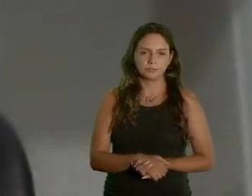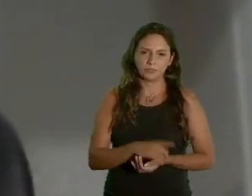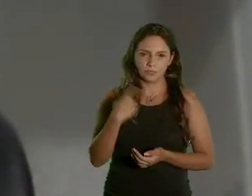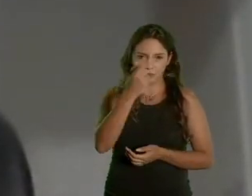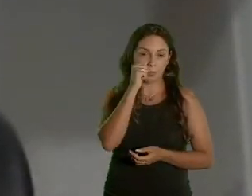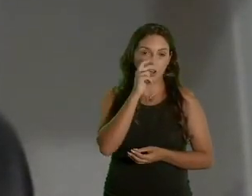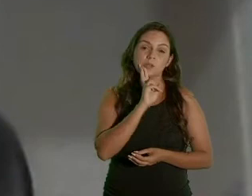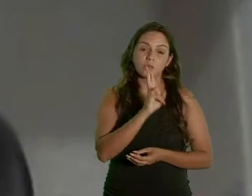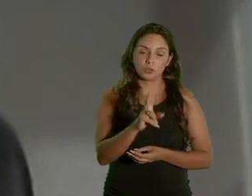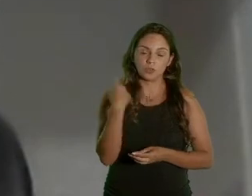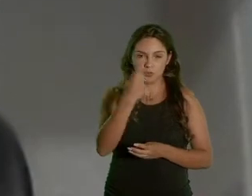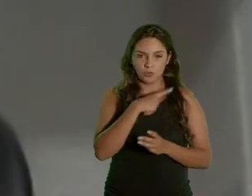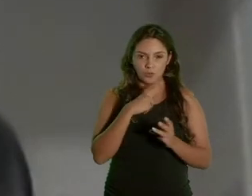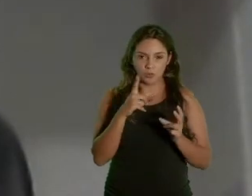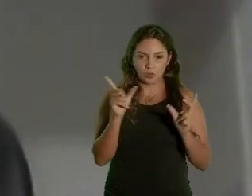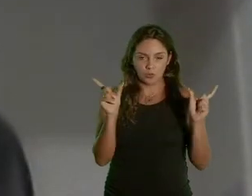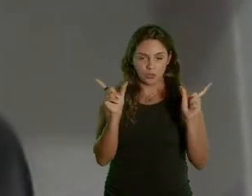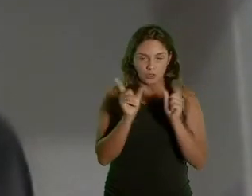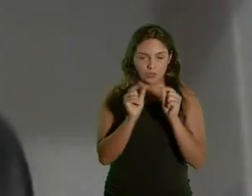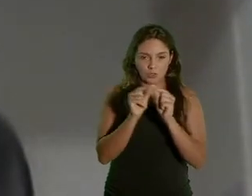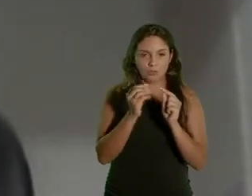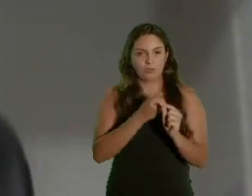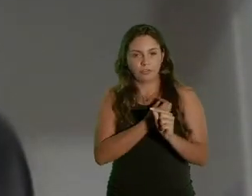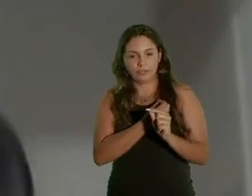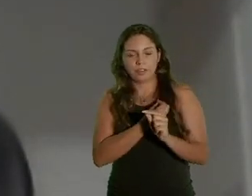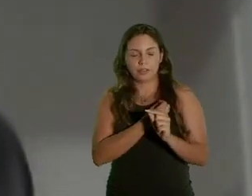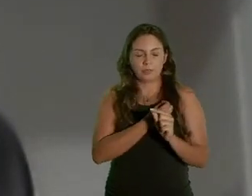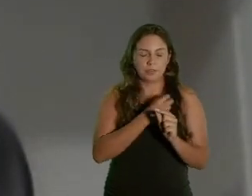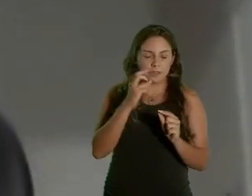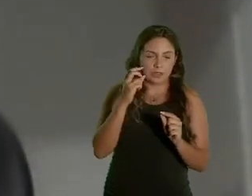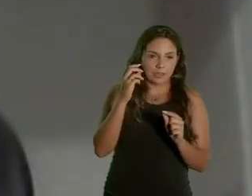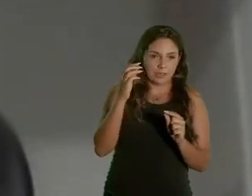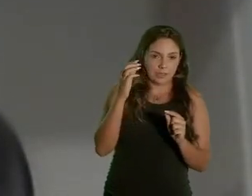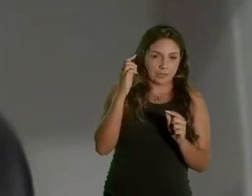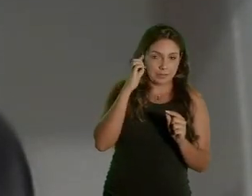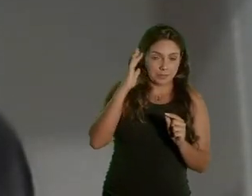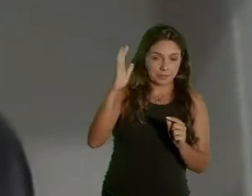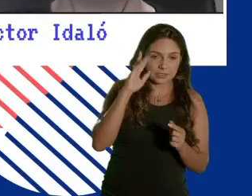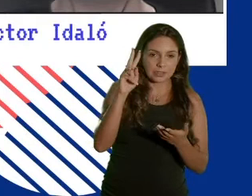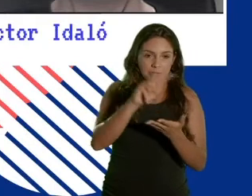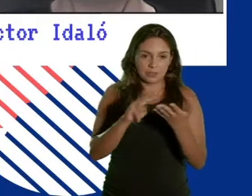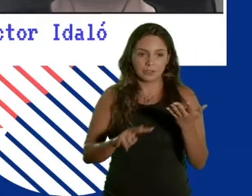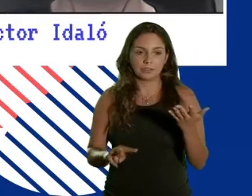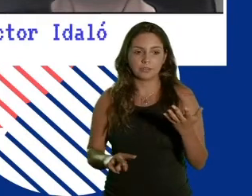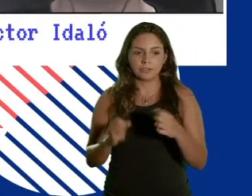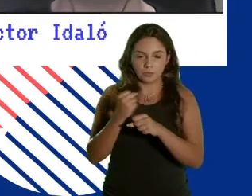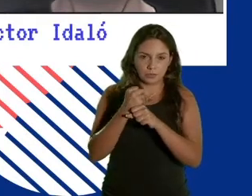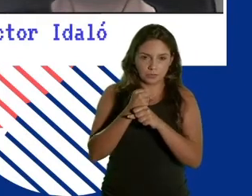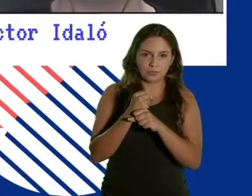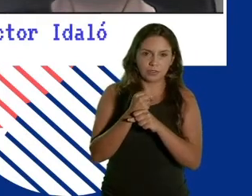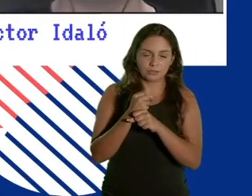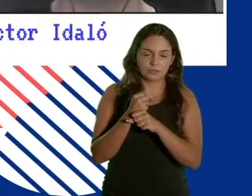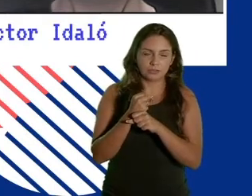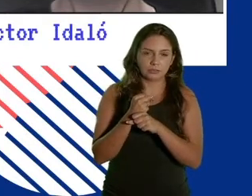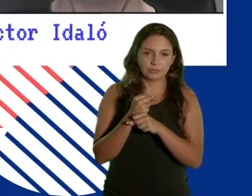somos um resumo do que vivemos, pensamos e lemos. E olha quantos anos a